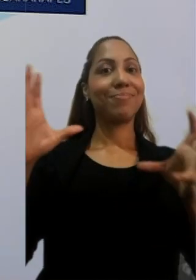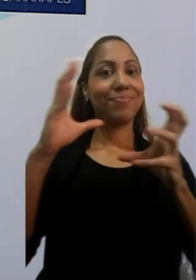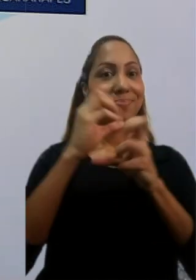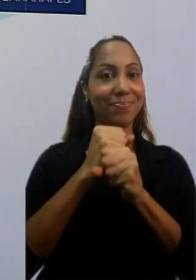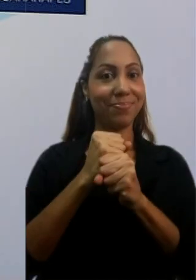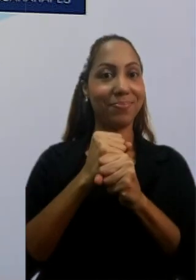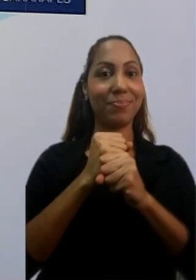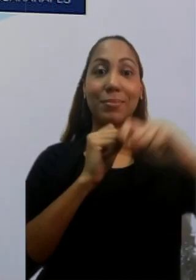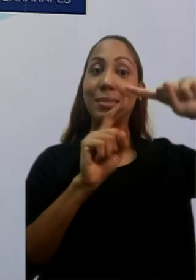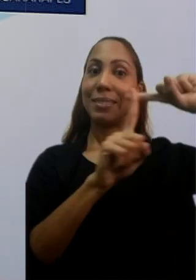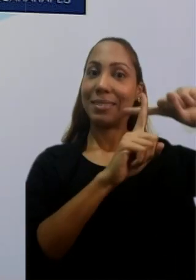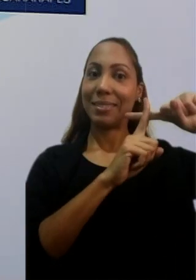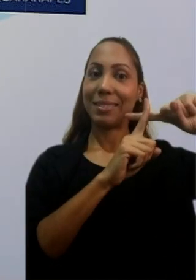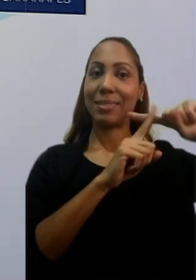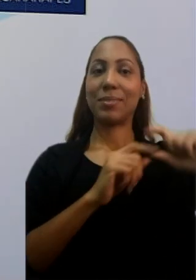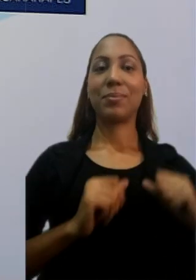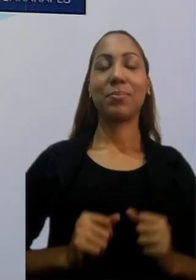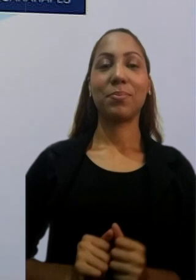de adição.